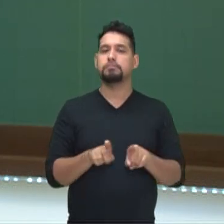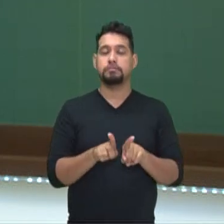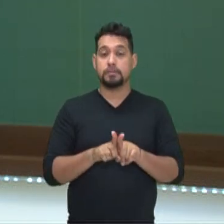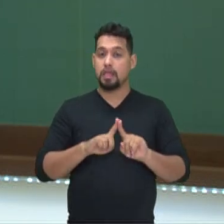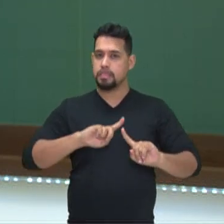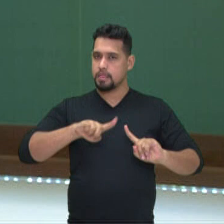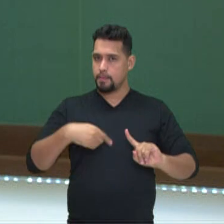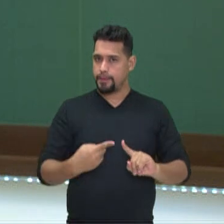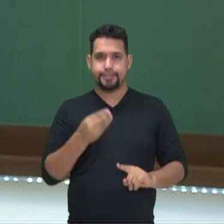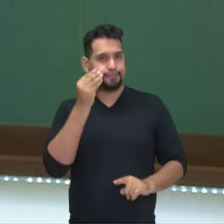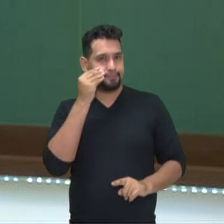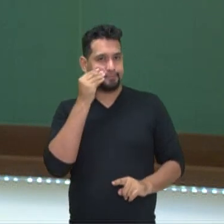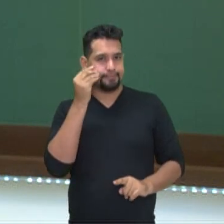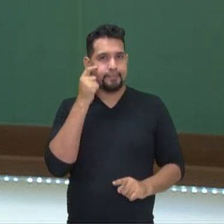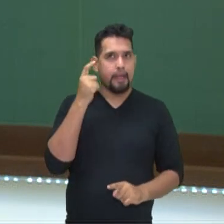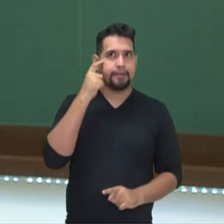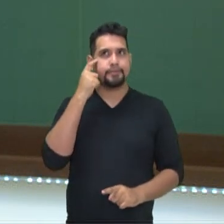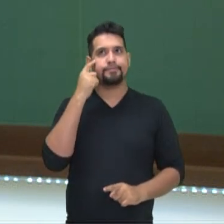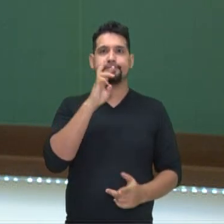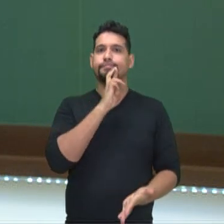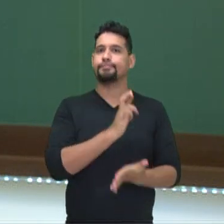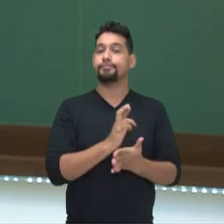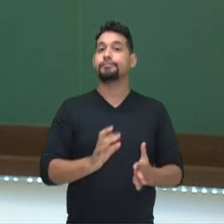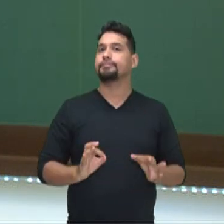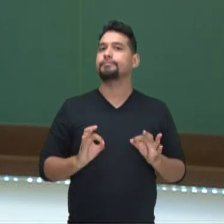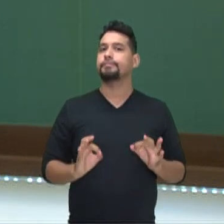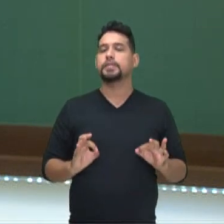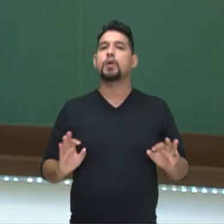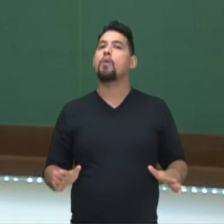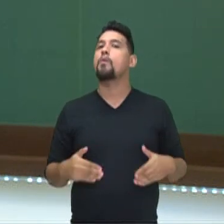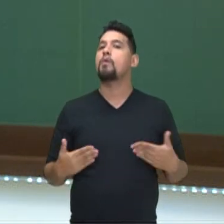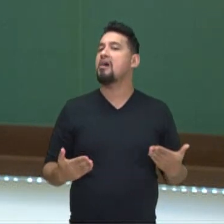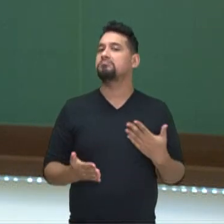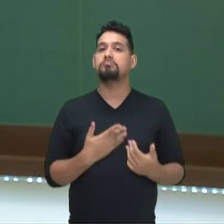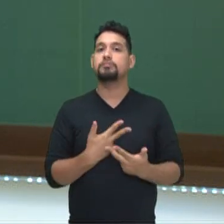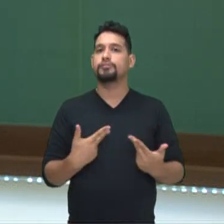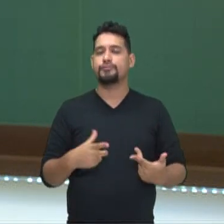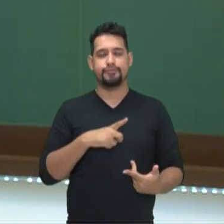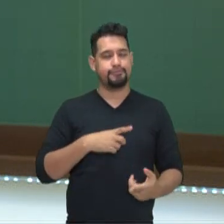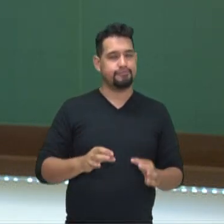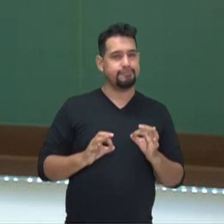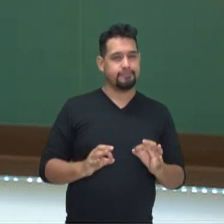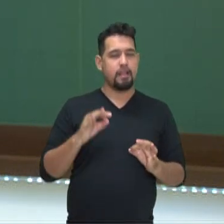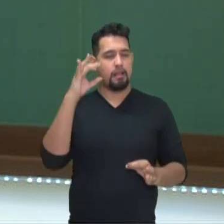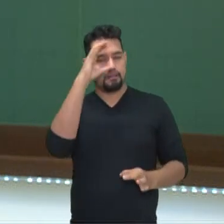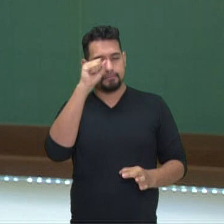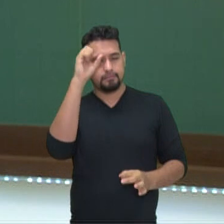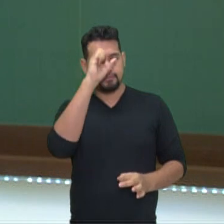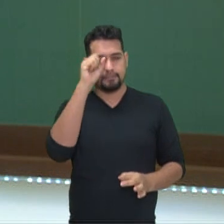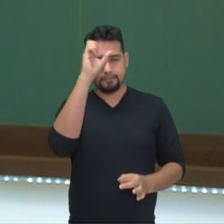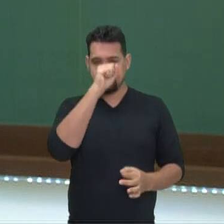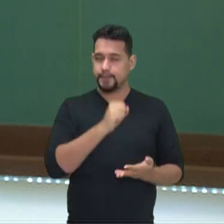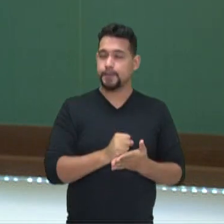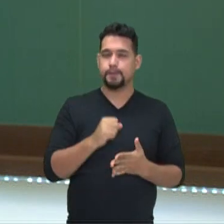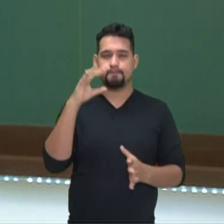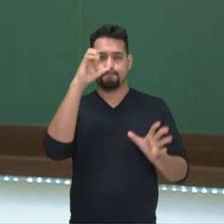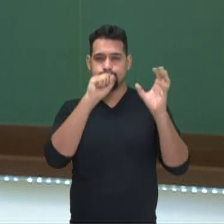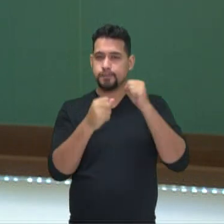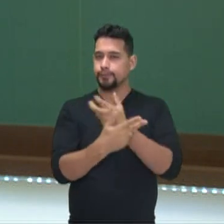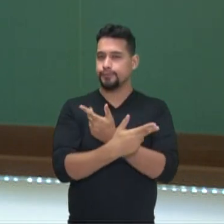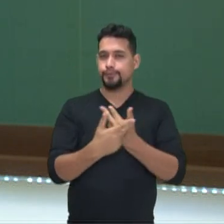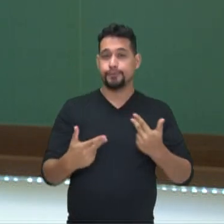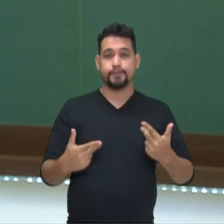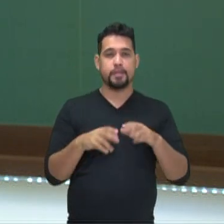que vocês tentam deduzir a resposta correta, qual seja, vocês com certeza estão se apropriando dos saberes